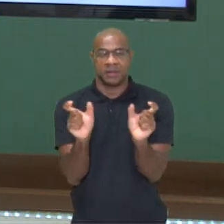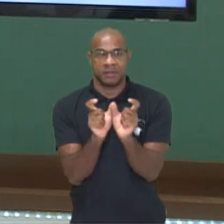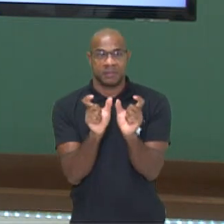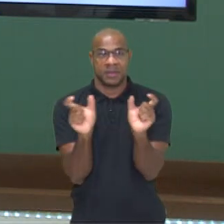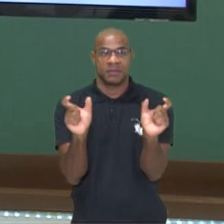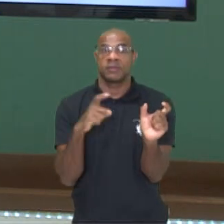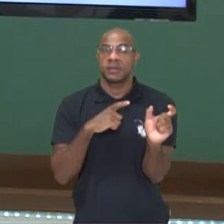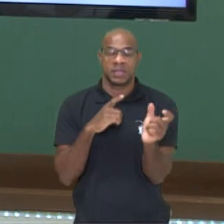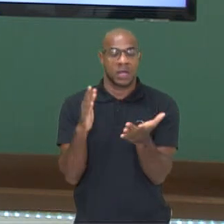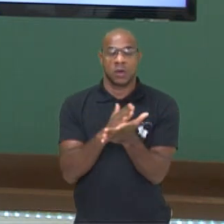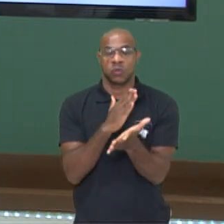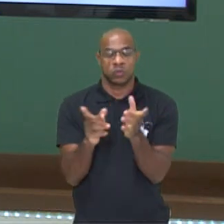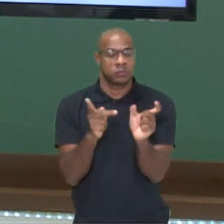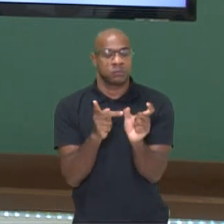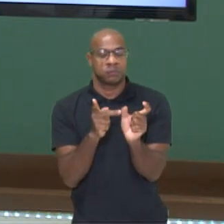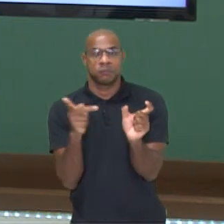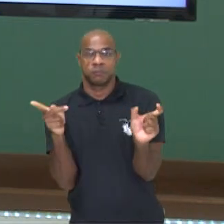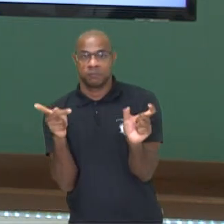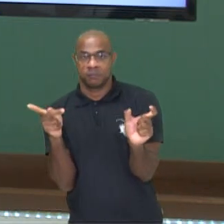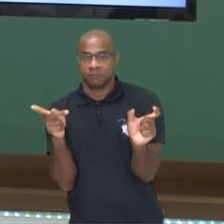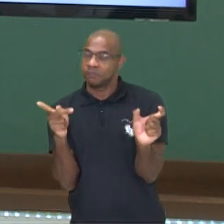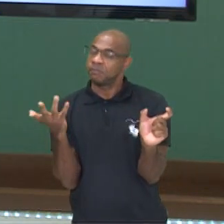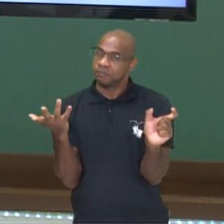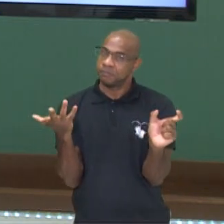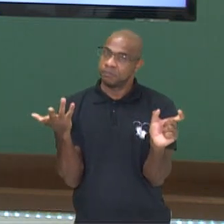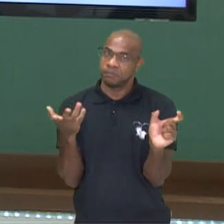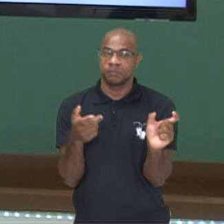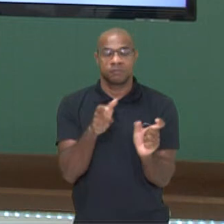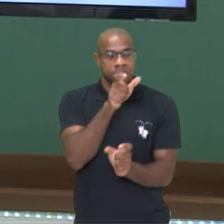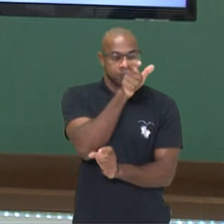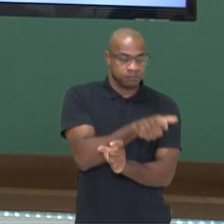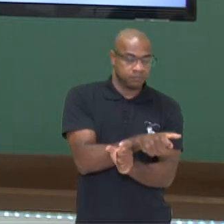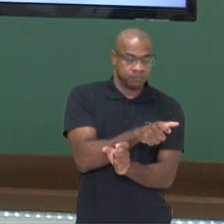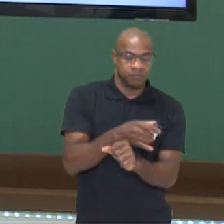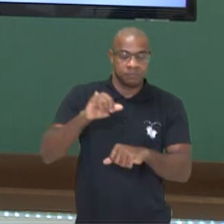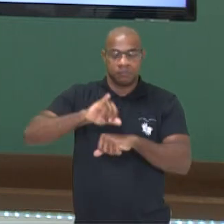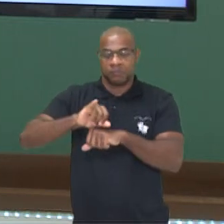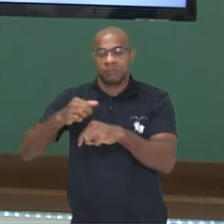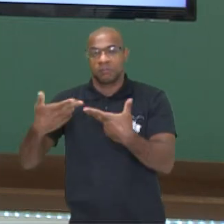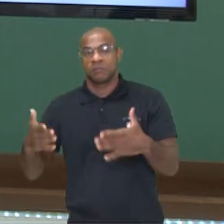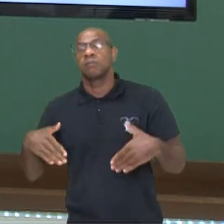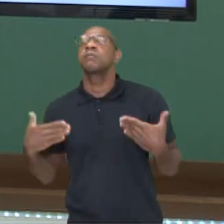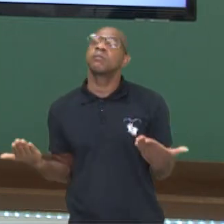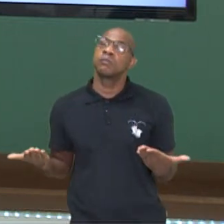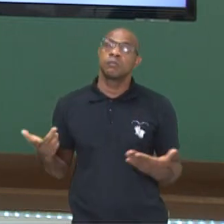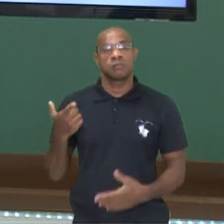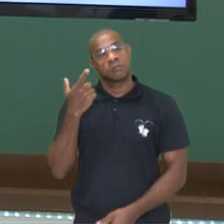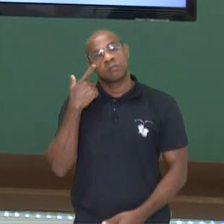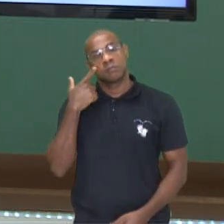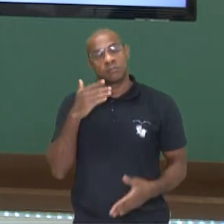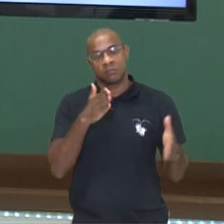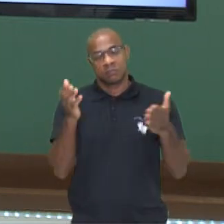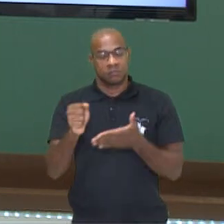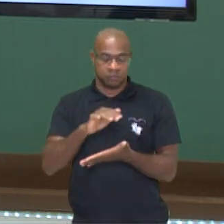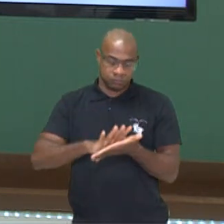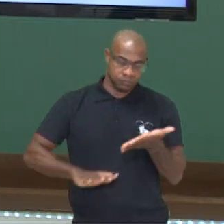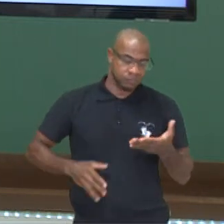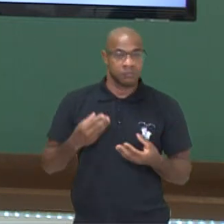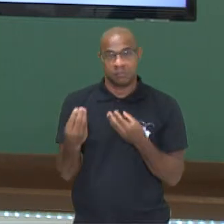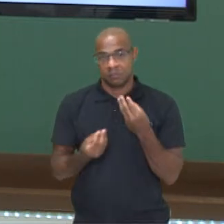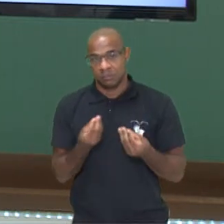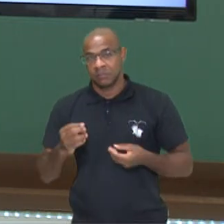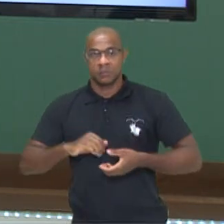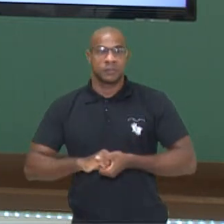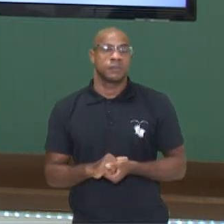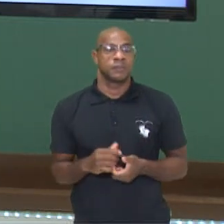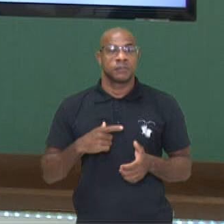alguns predicativos para sujeito ou para objeto. E agora, vejamos nos exercícios. Esses predicativos estão